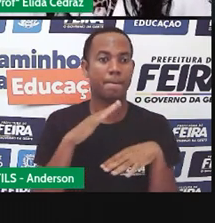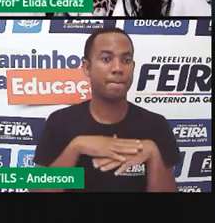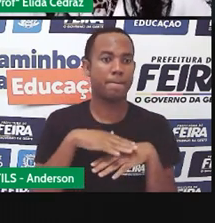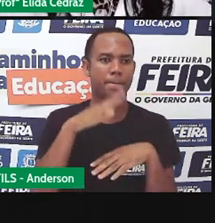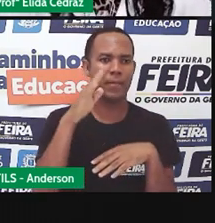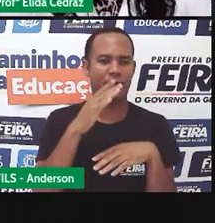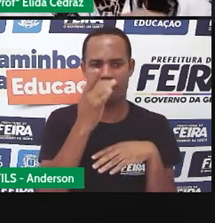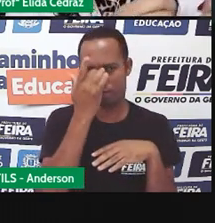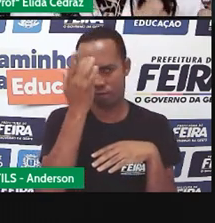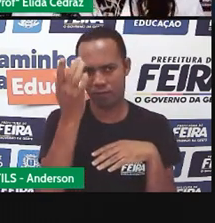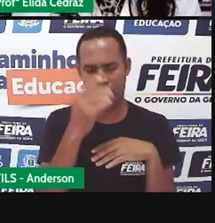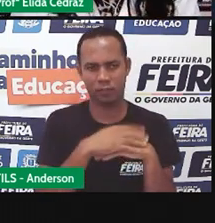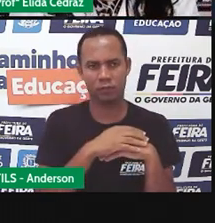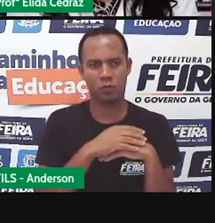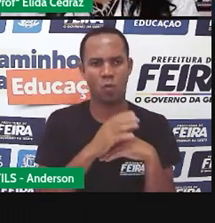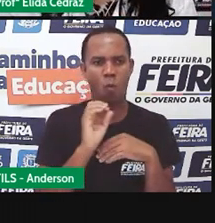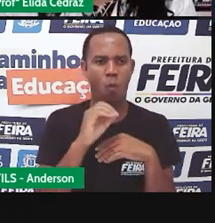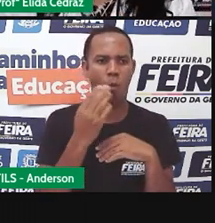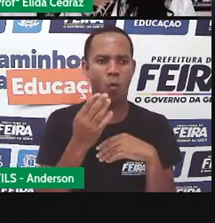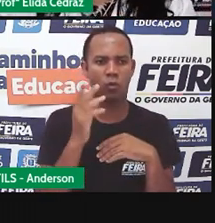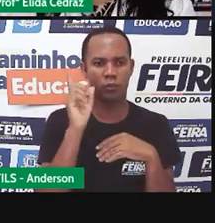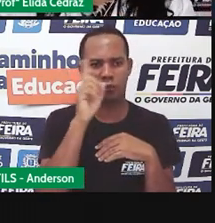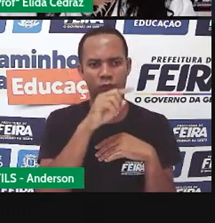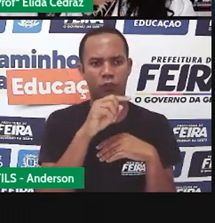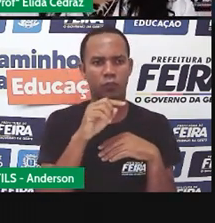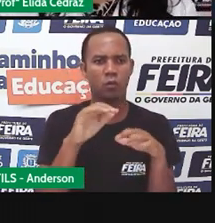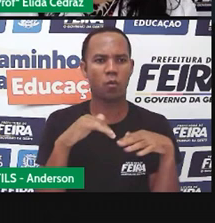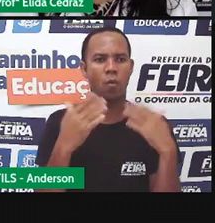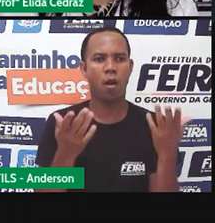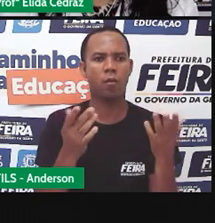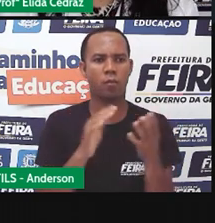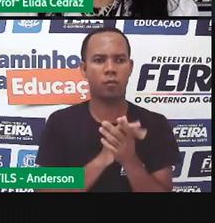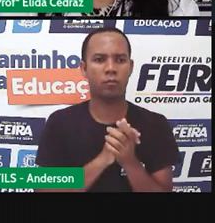fácil para a Pró dobrar e desdobrar?